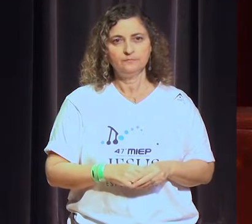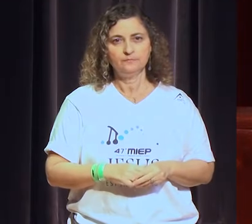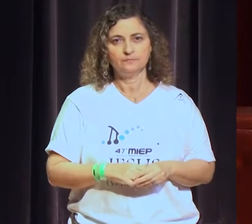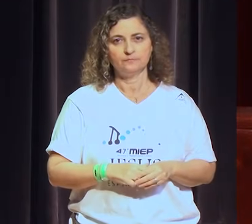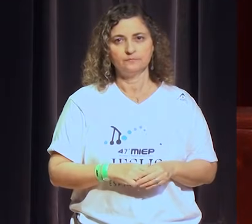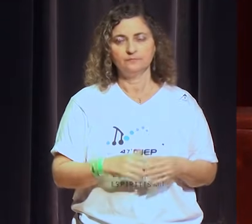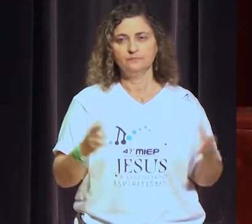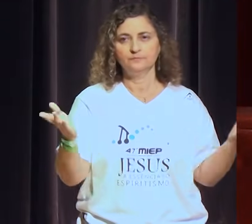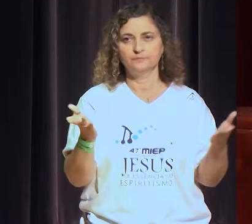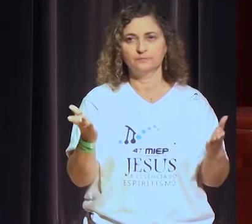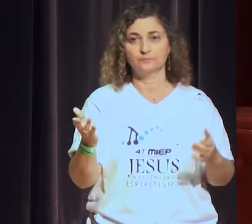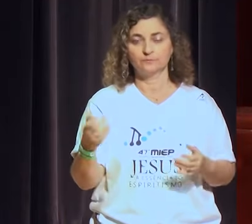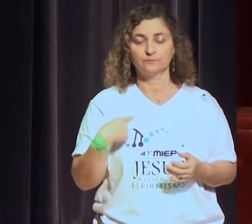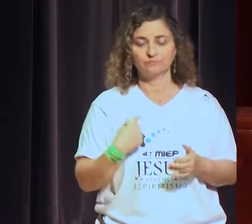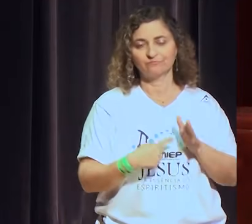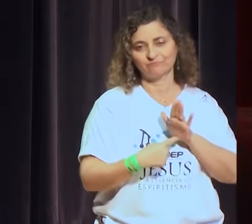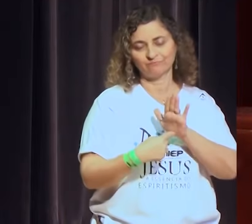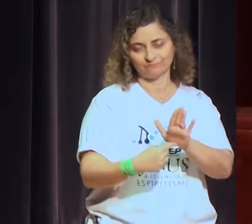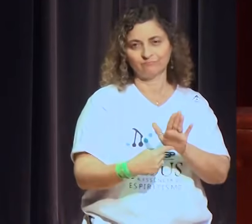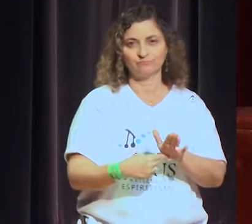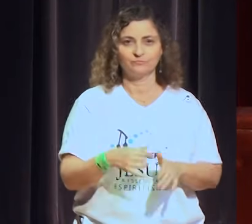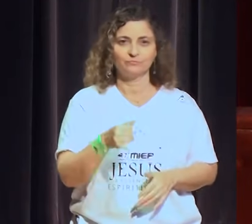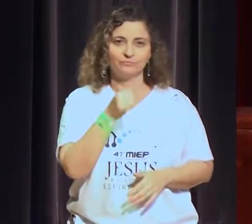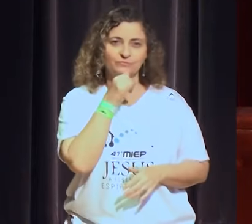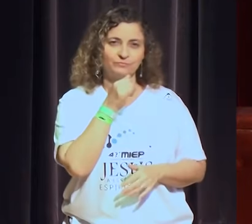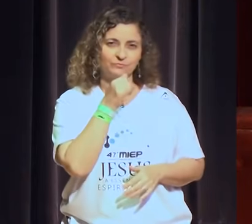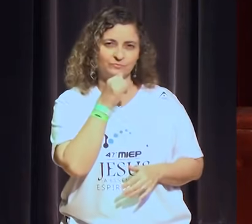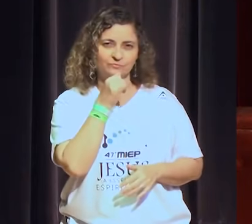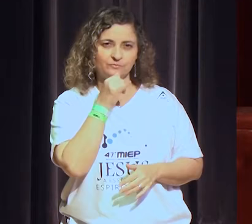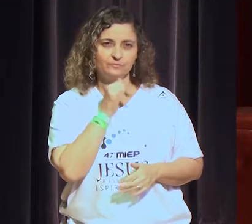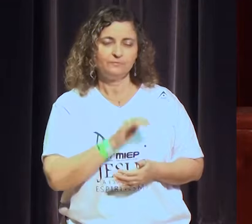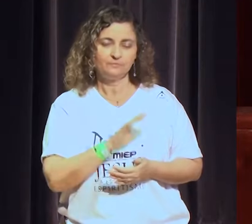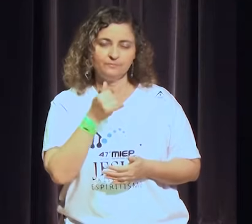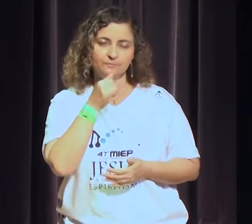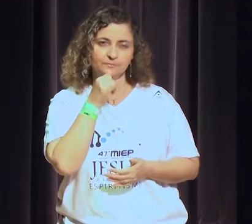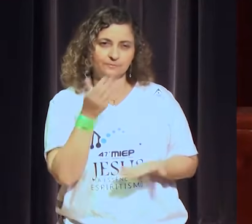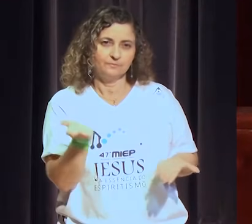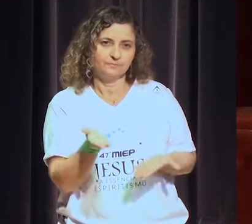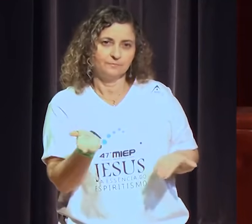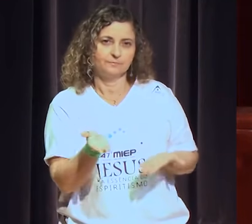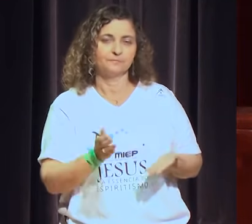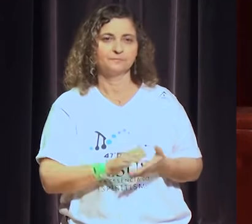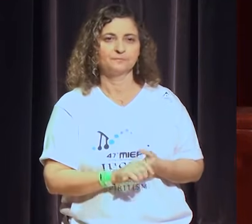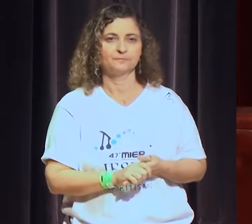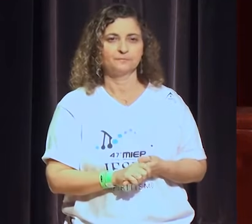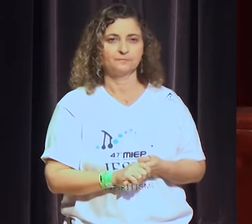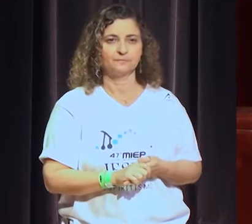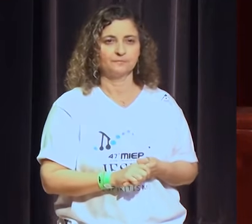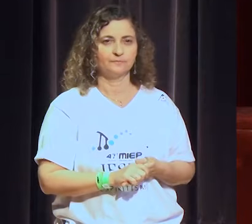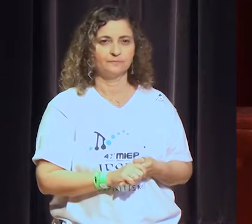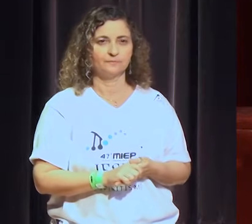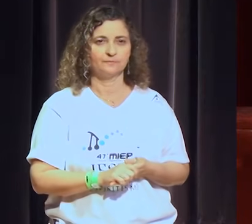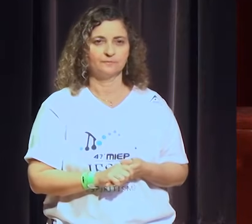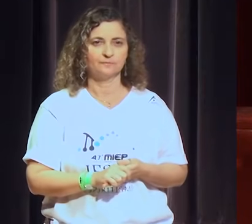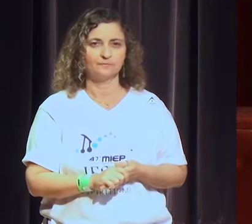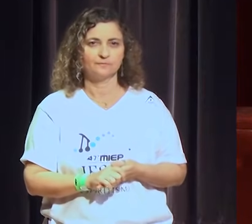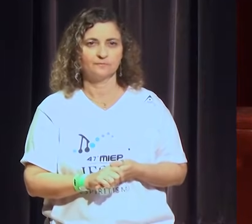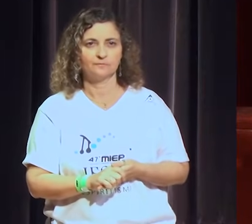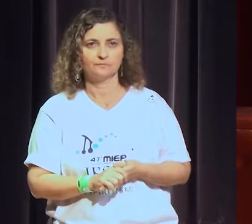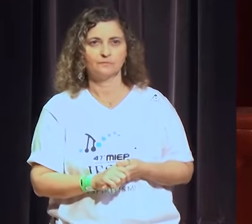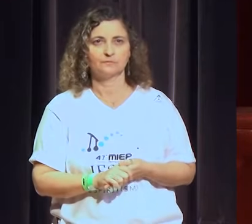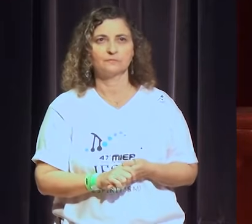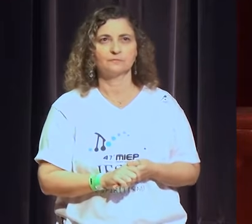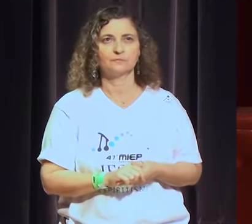Então, eu vou dar um exemplo hoje, porque você fala, ah, mas nós estamos tão distantes, né? Então, eu vou dar um exemplo aqui agora. Que é o que